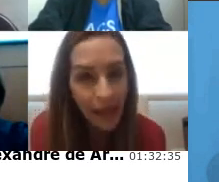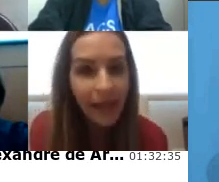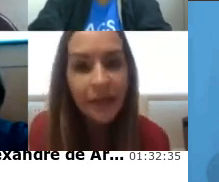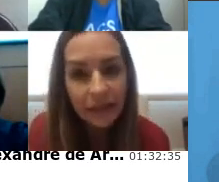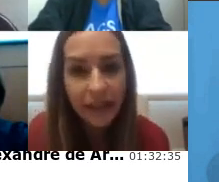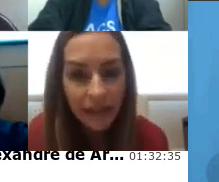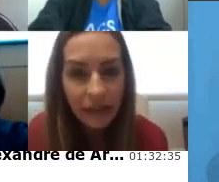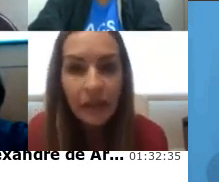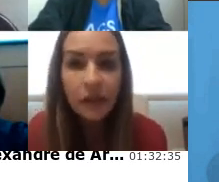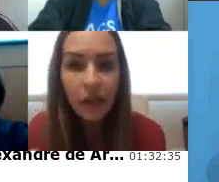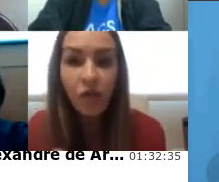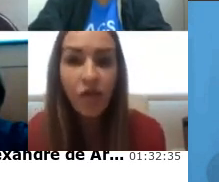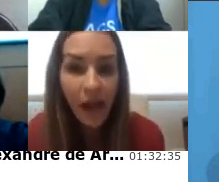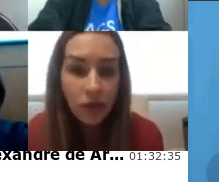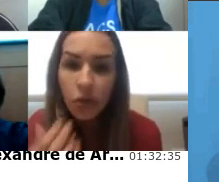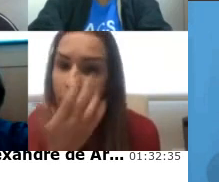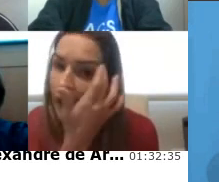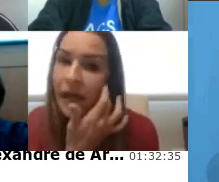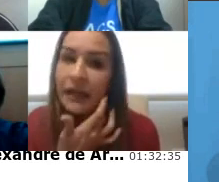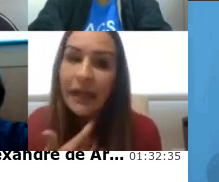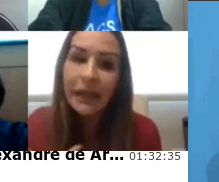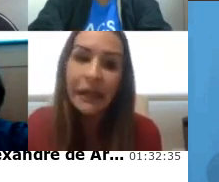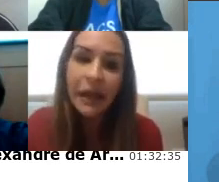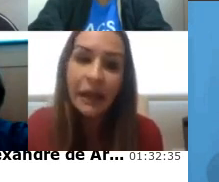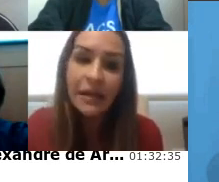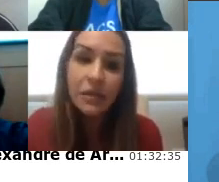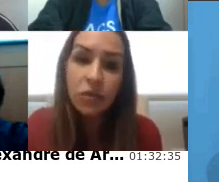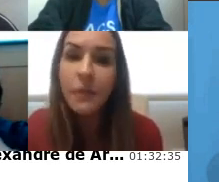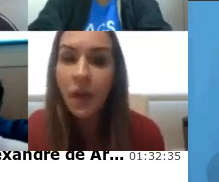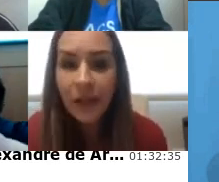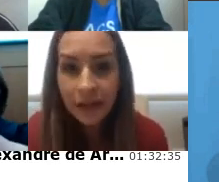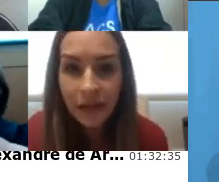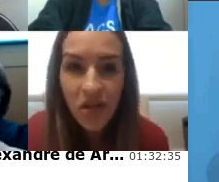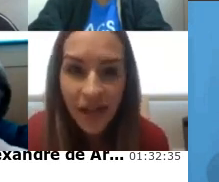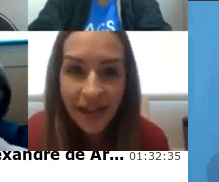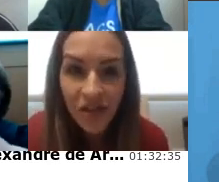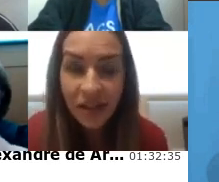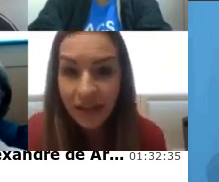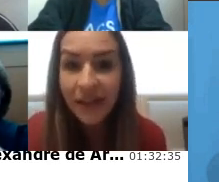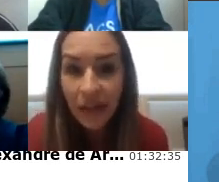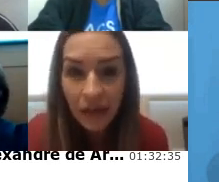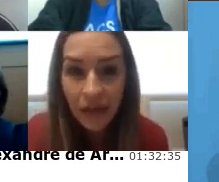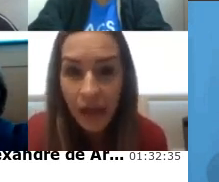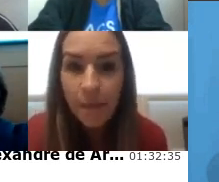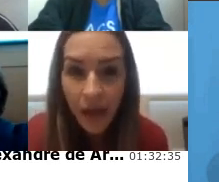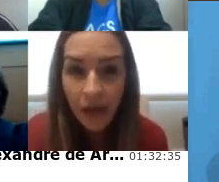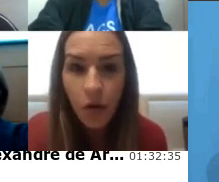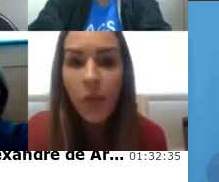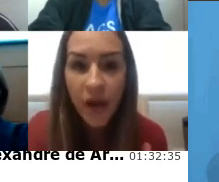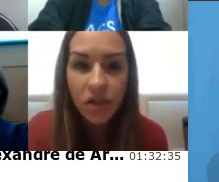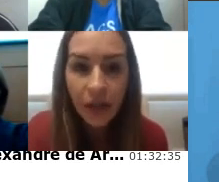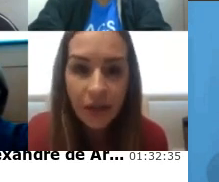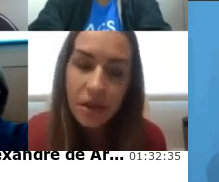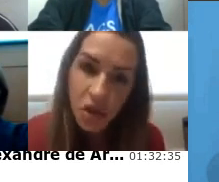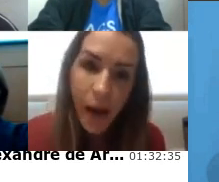entrando na realidade dele de que de fato aquele aqueles são também contactantes dele a gente tem que ir e saber